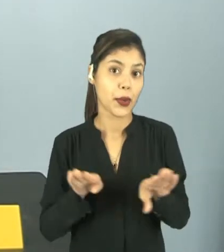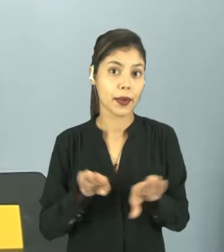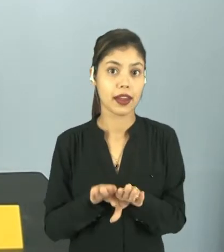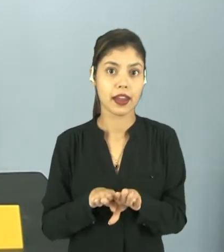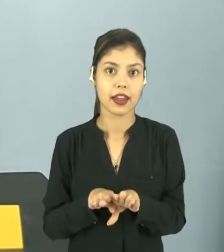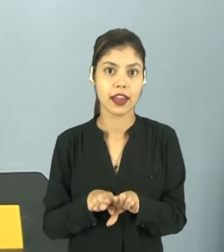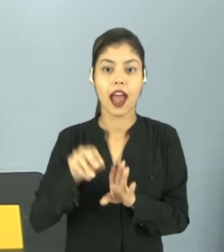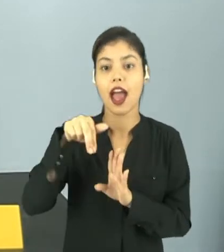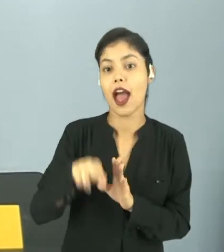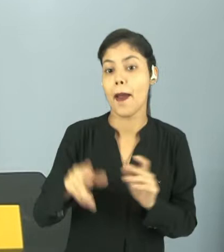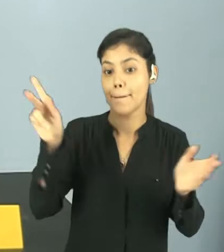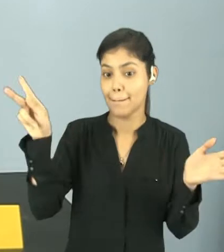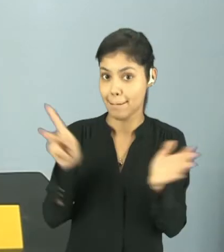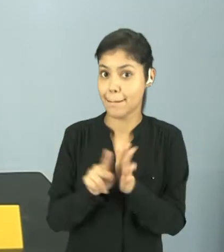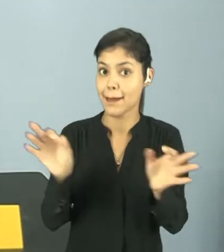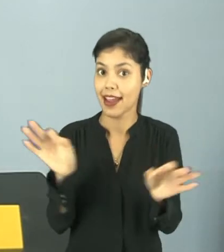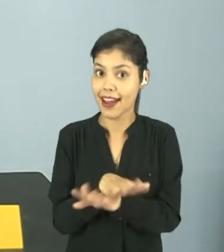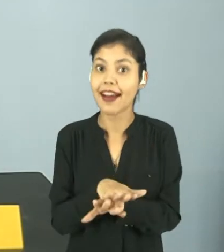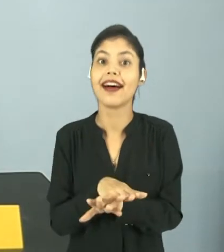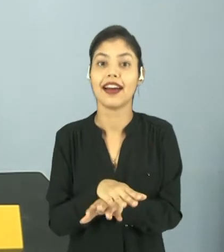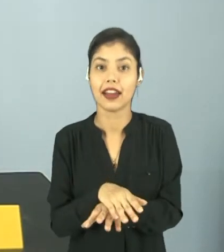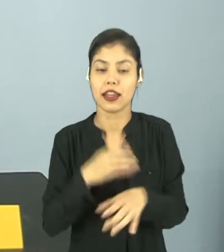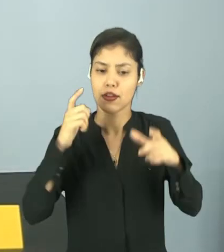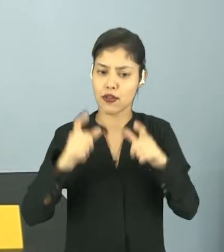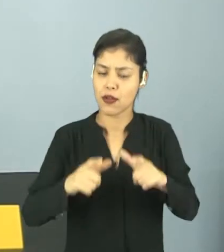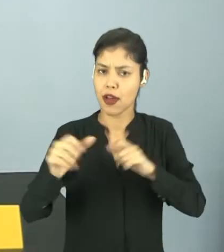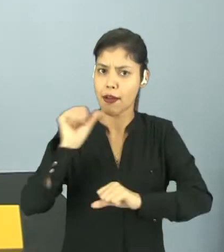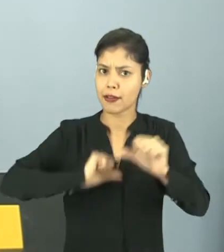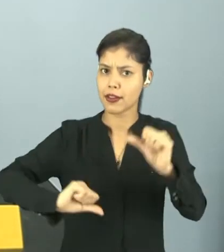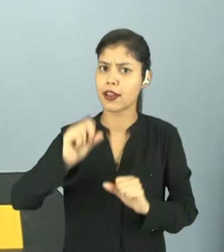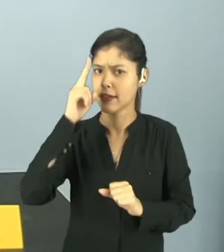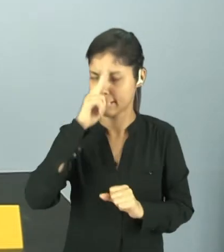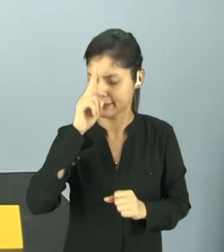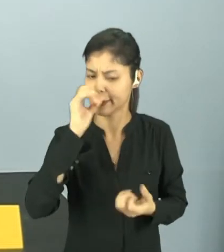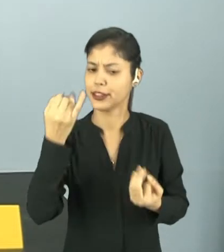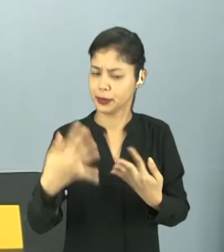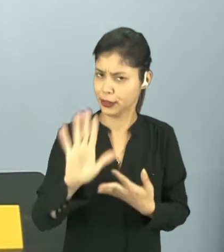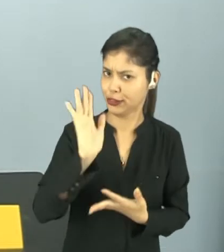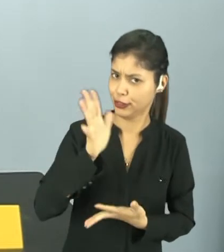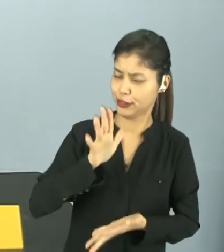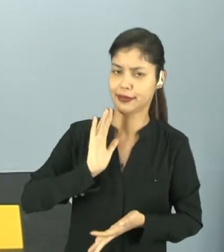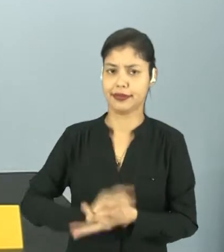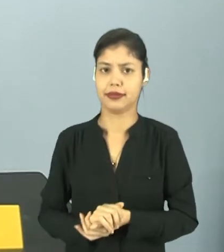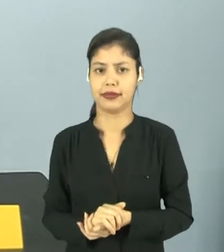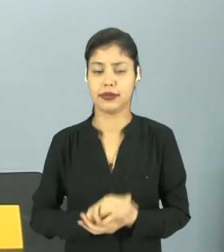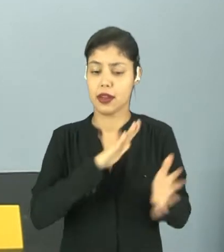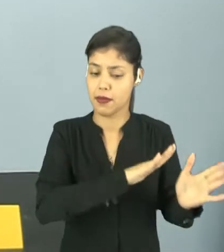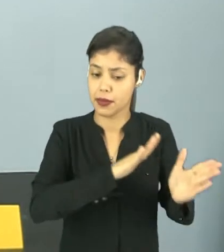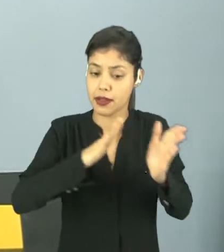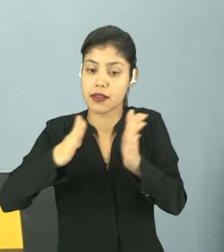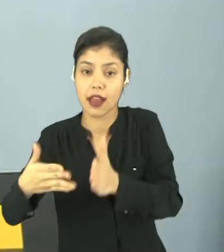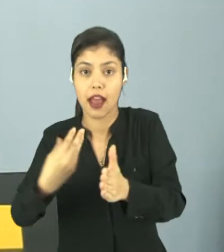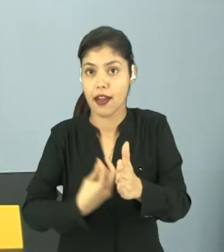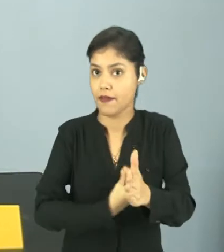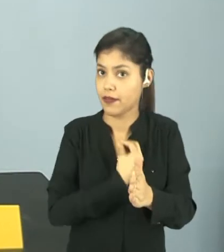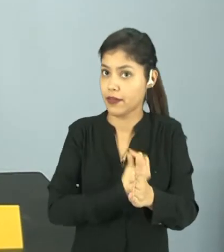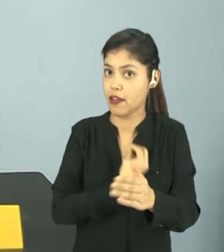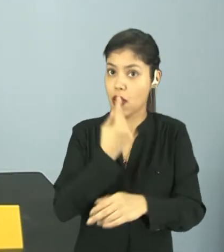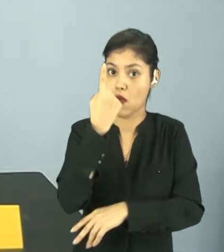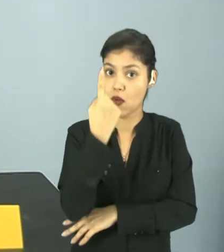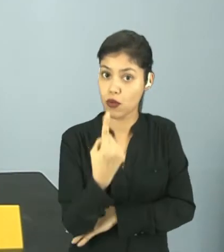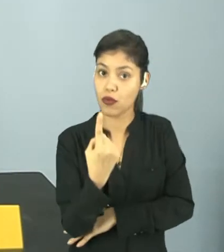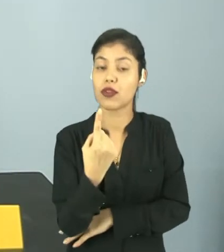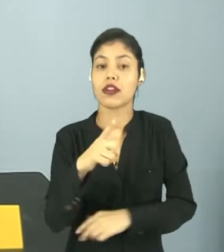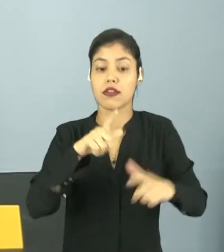ser nômades, ou seja, lembra que eu já falei o que é o nômade, né? E passaram a viver em um